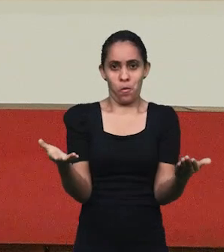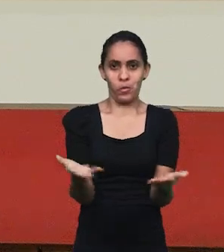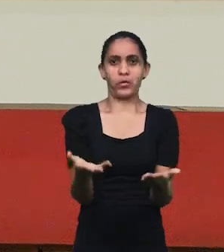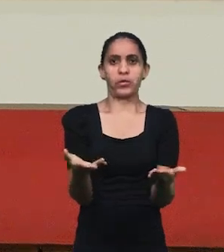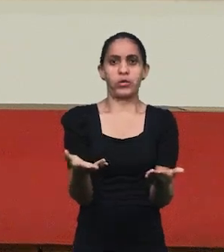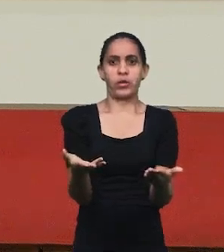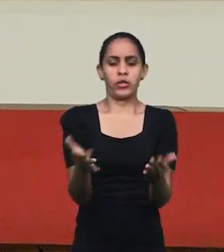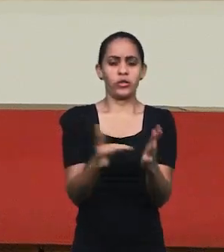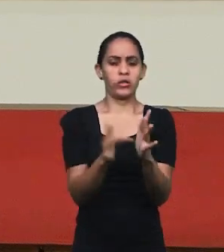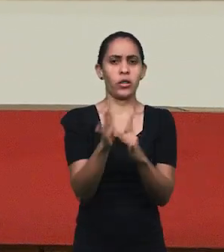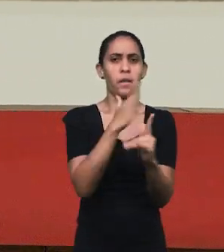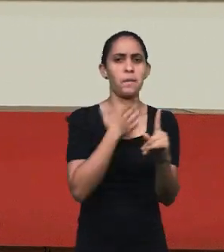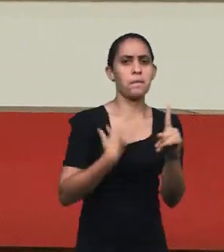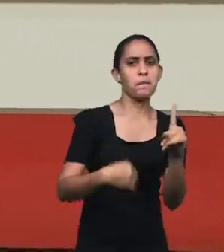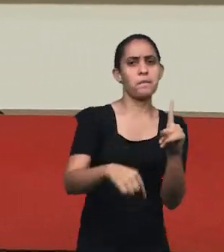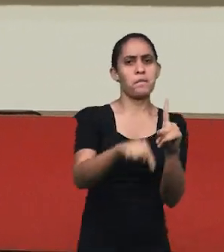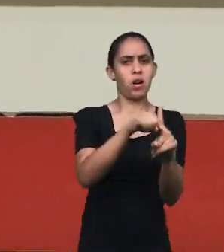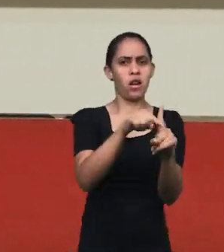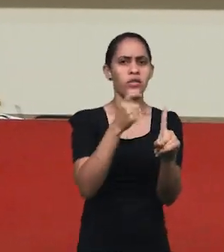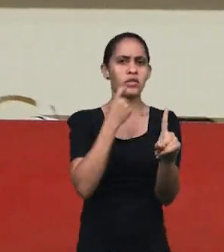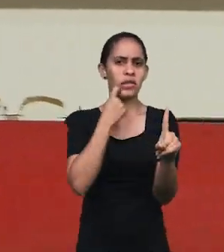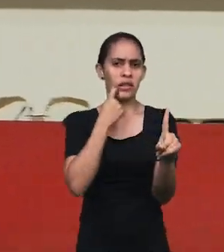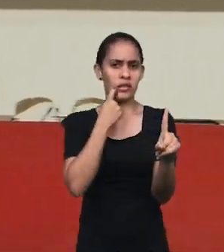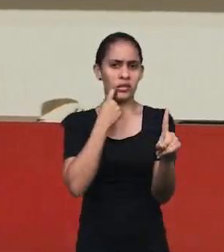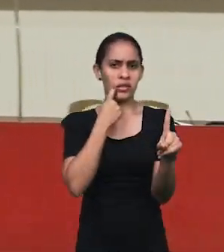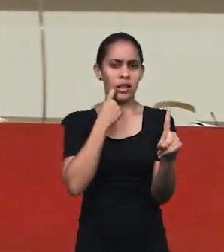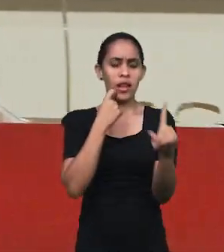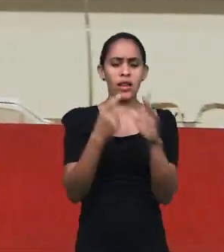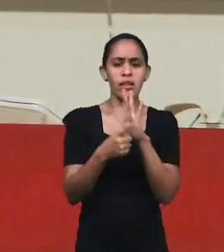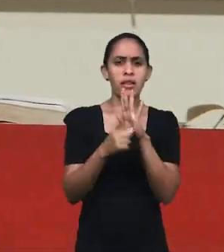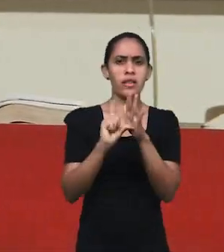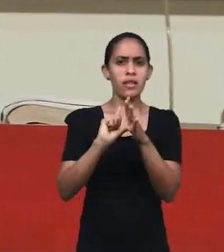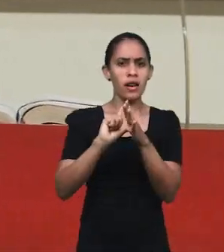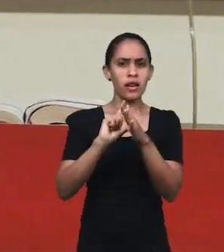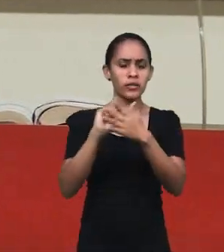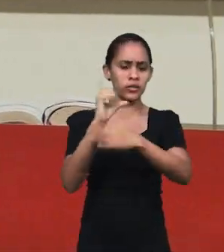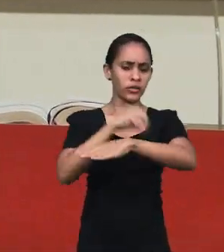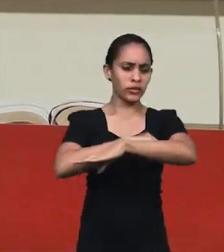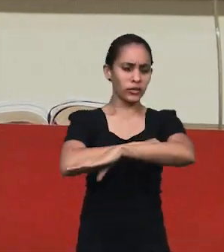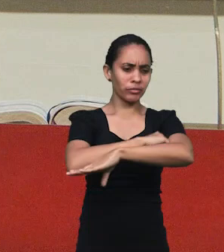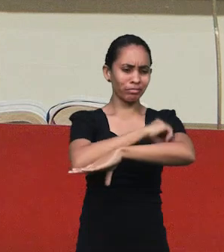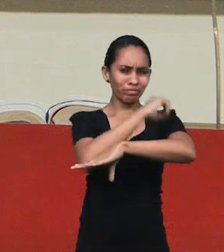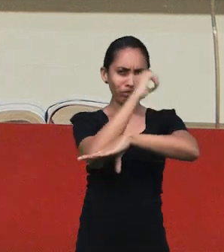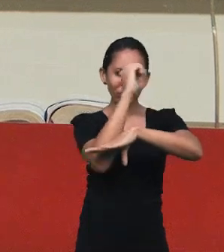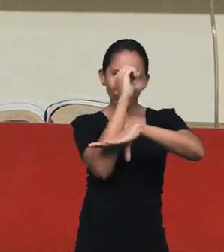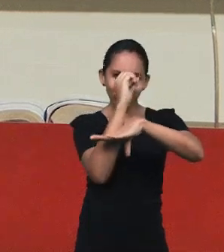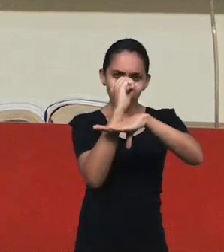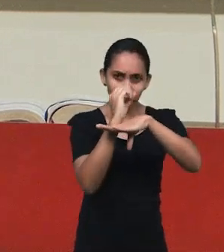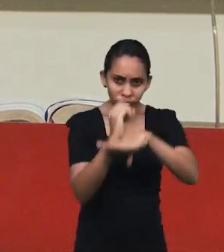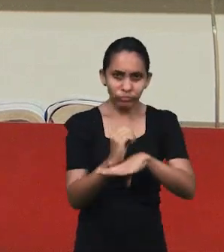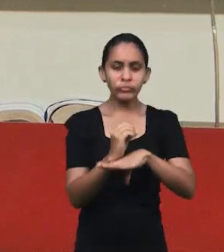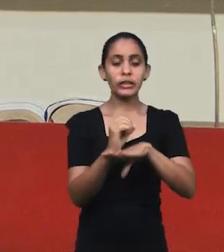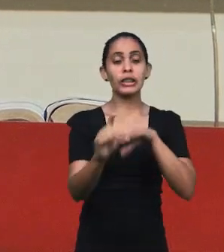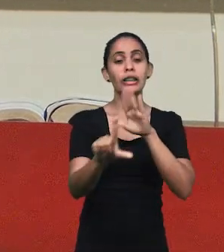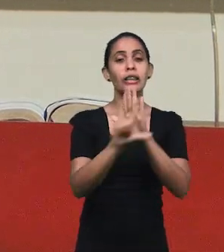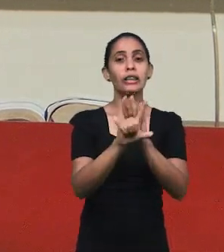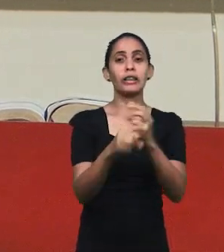aqui. Ele morre na sexta, é sepultado antes do pôr do sol, por causa da lei dos